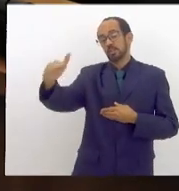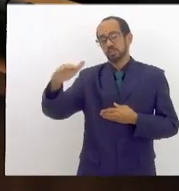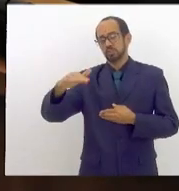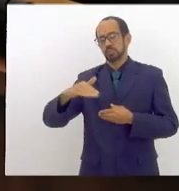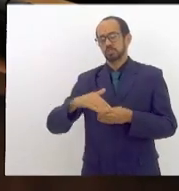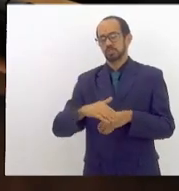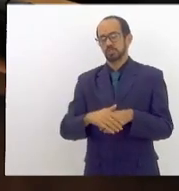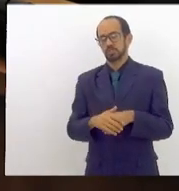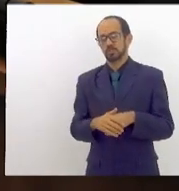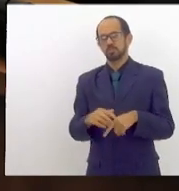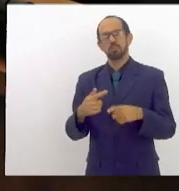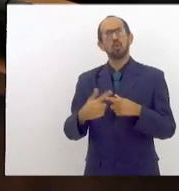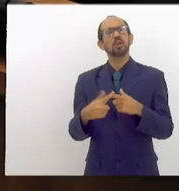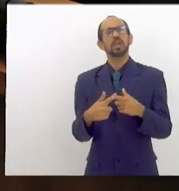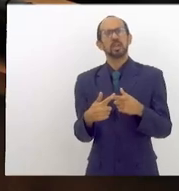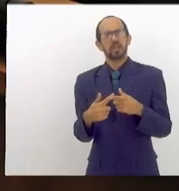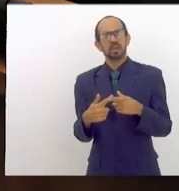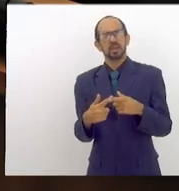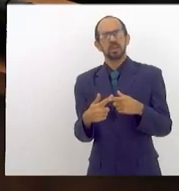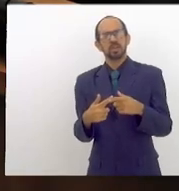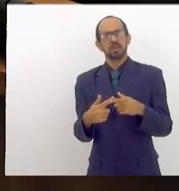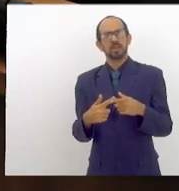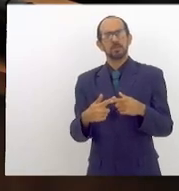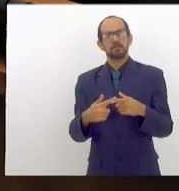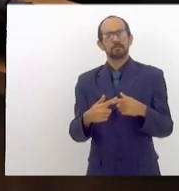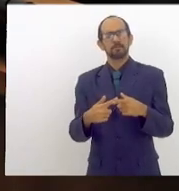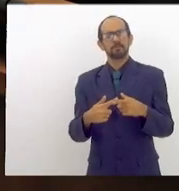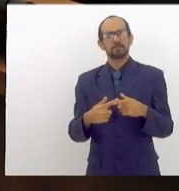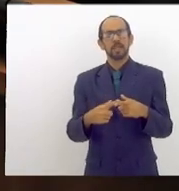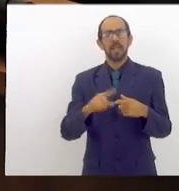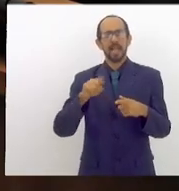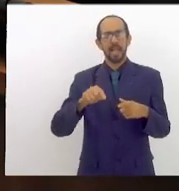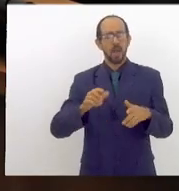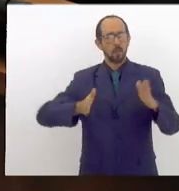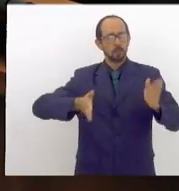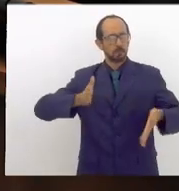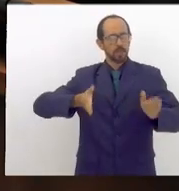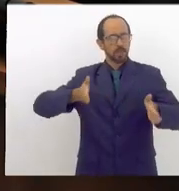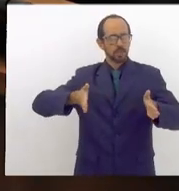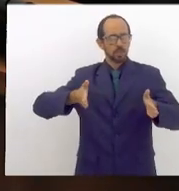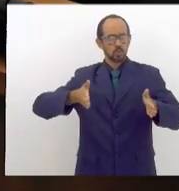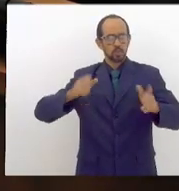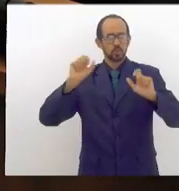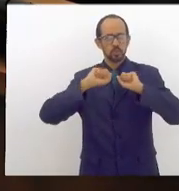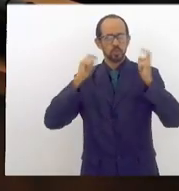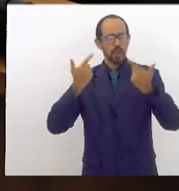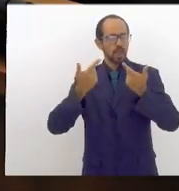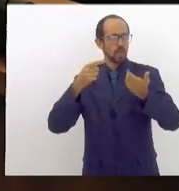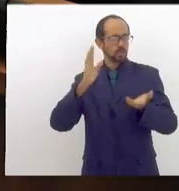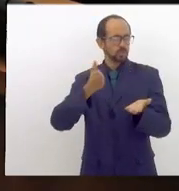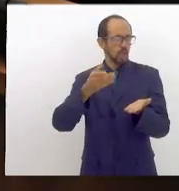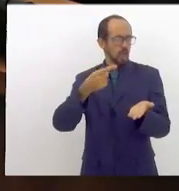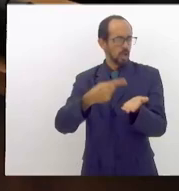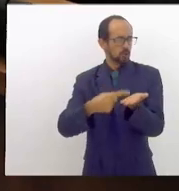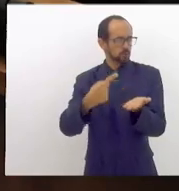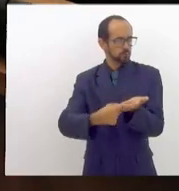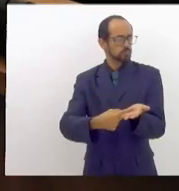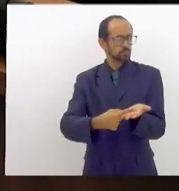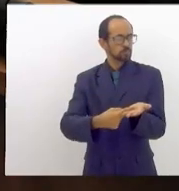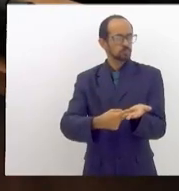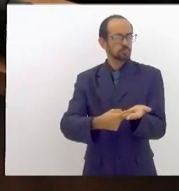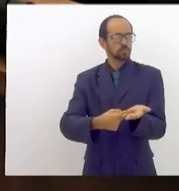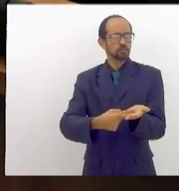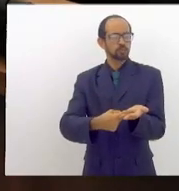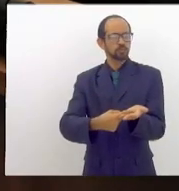porque de 2017 para cá porque esse foi o período que esse Parlamento já acordou então a emenda